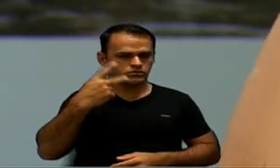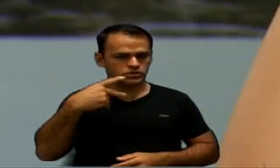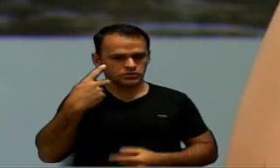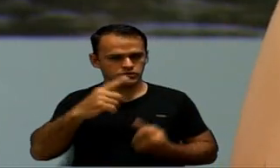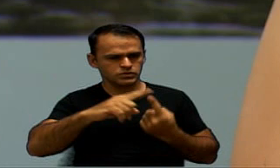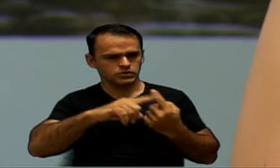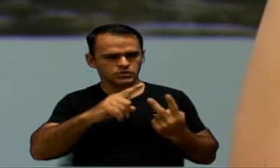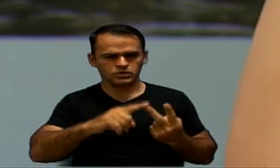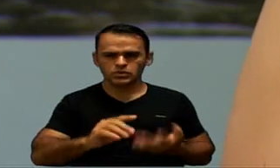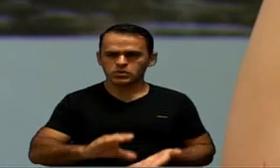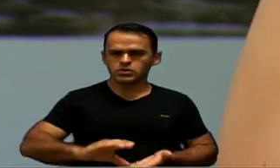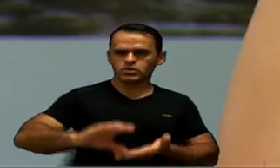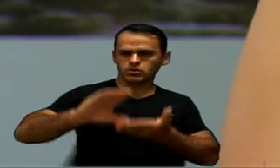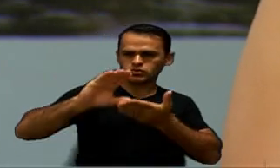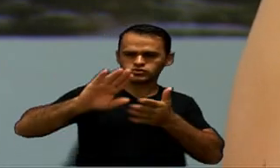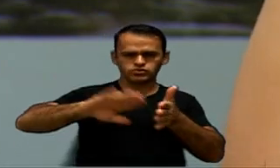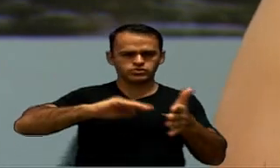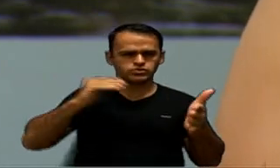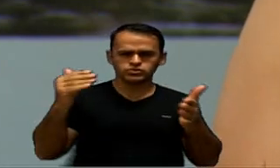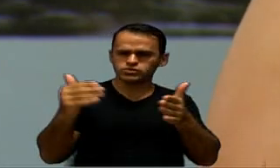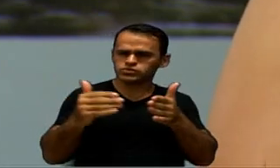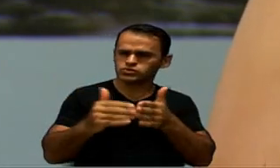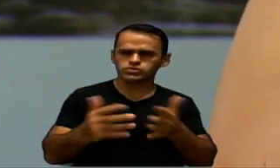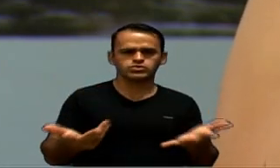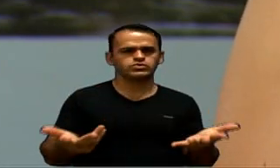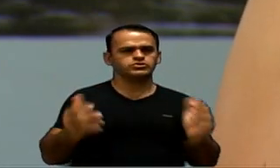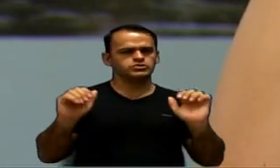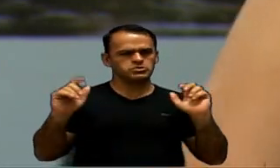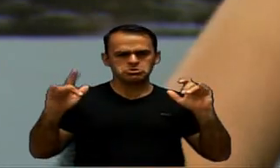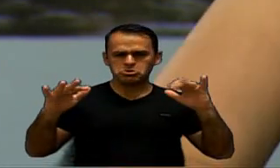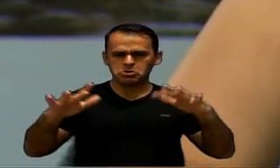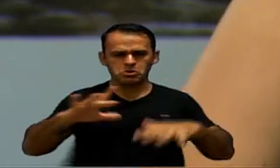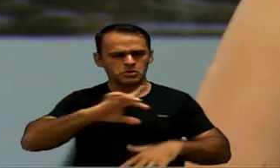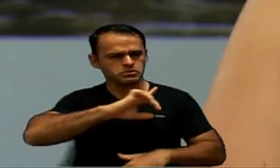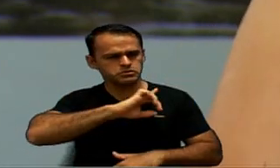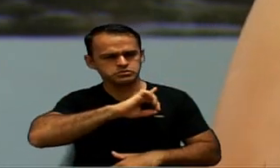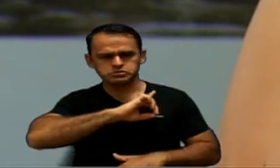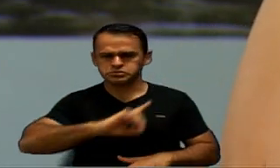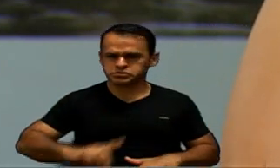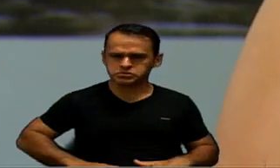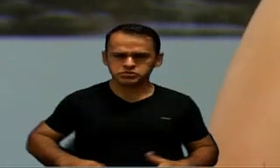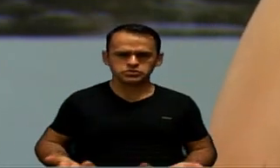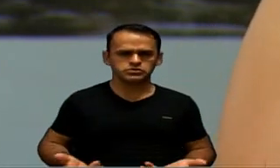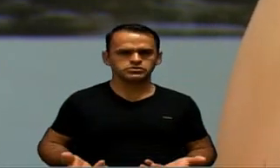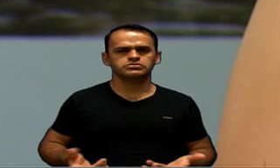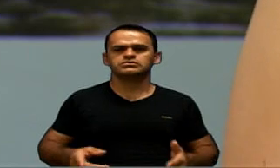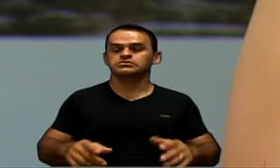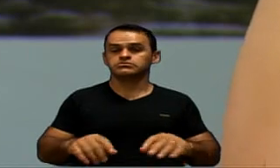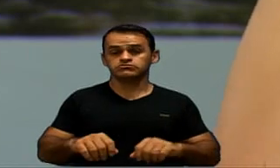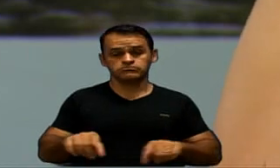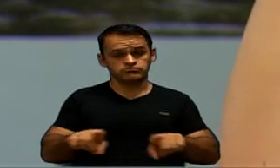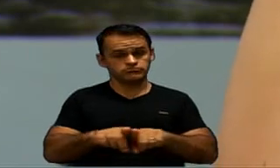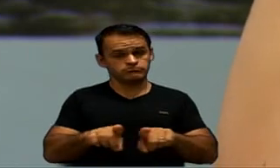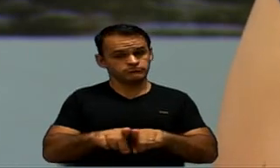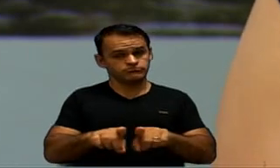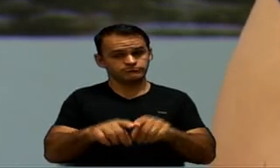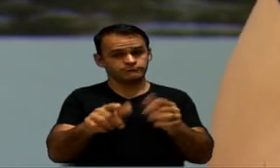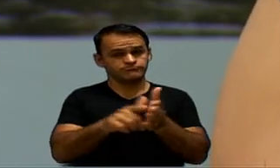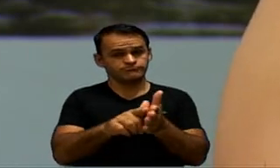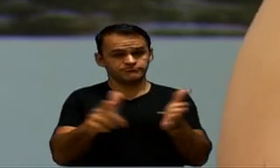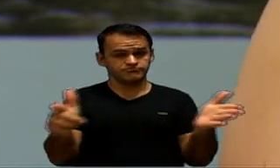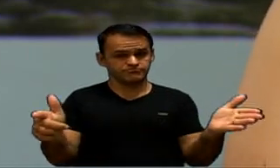todos os conselhos, né, de todos os equipamentos públicos, da guarda, né, e principalmente da mídia, porque a gente quer